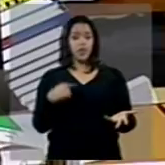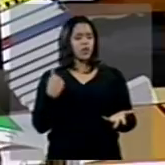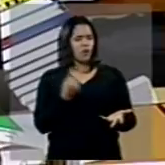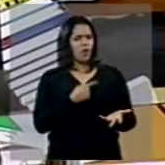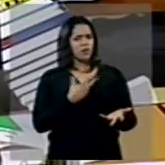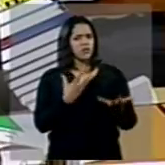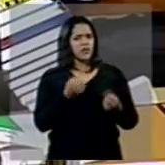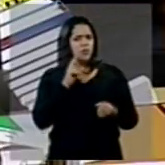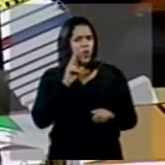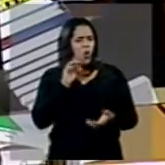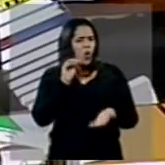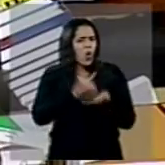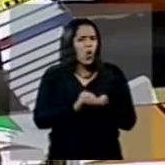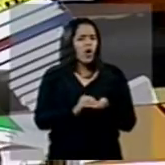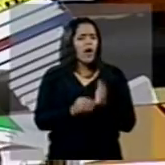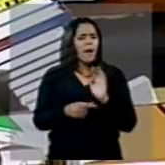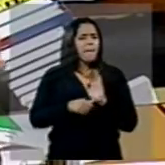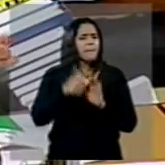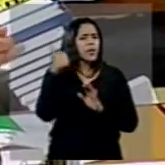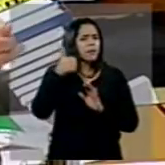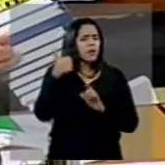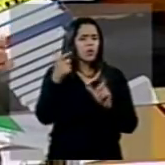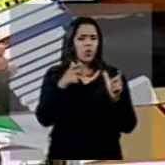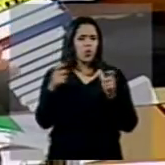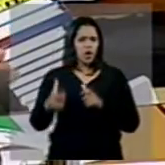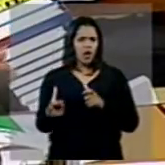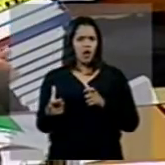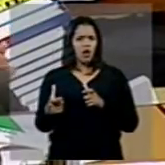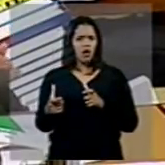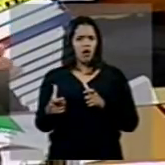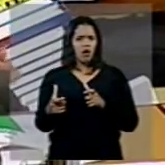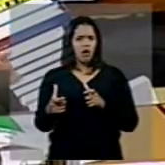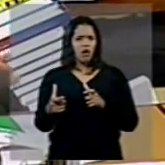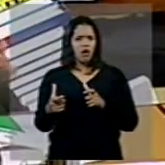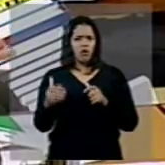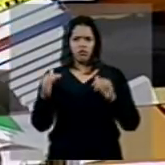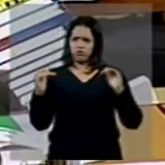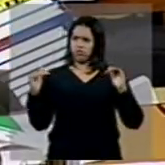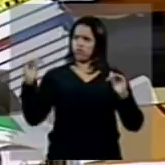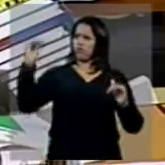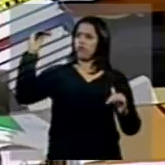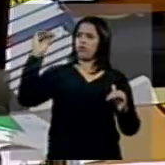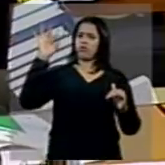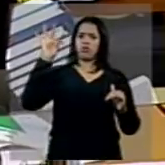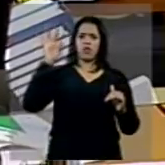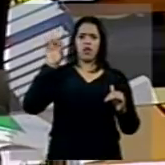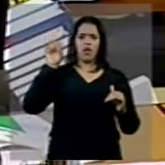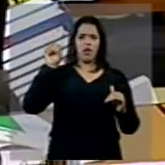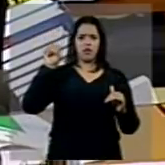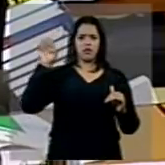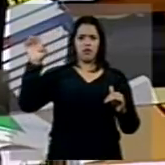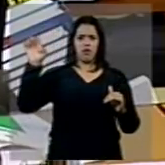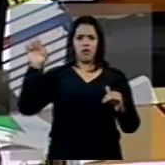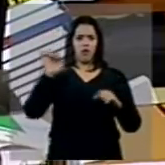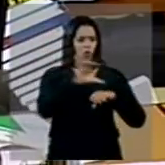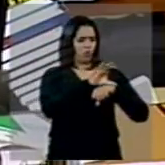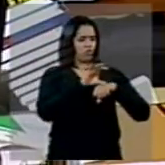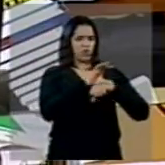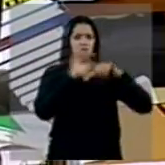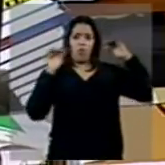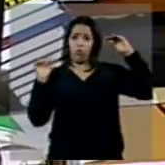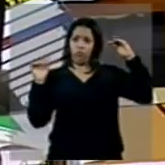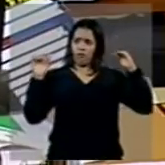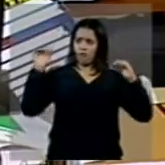colocar em primeiro plano, em detrimento da lei das leis da República, que é a Constituição Federal,